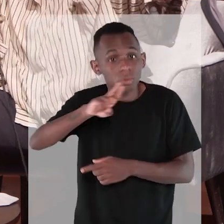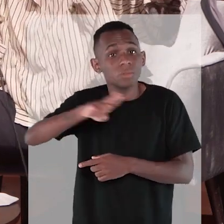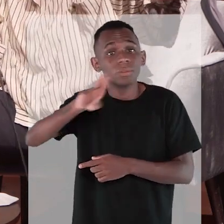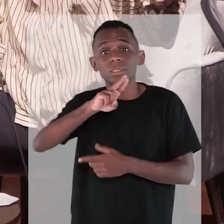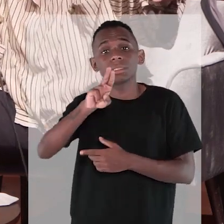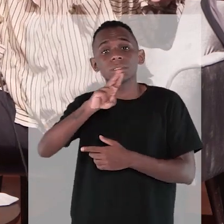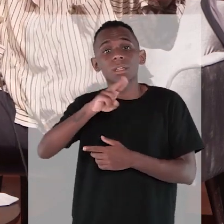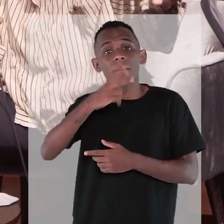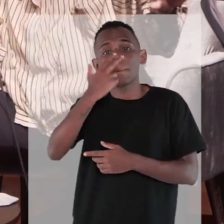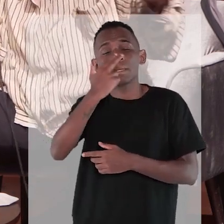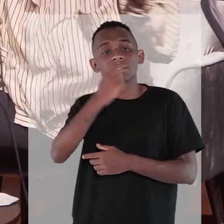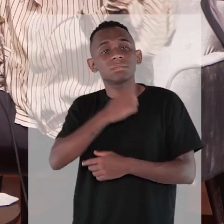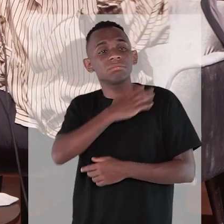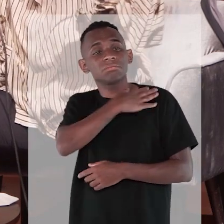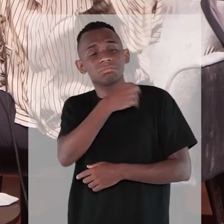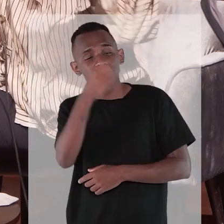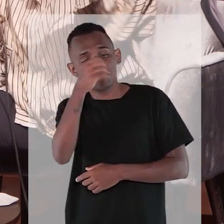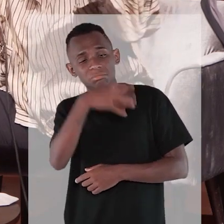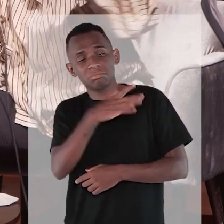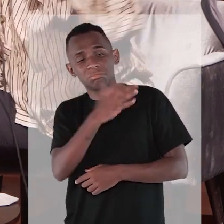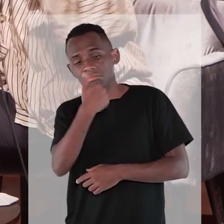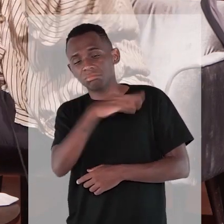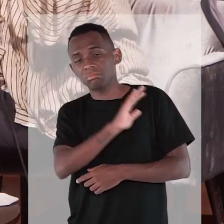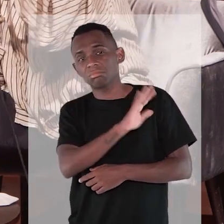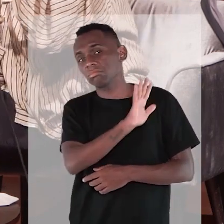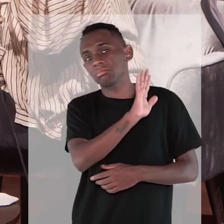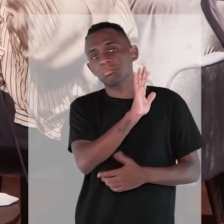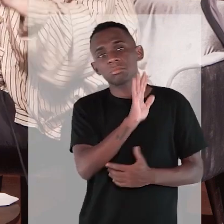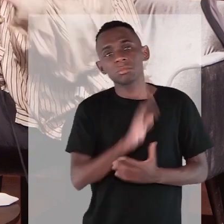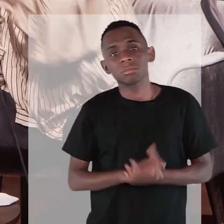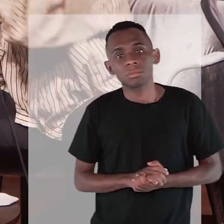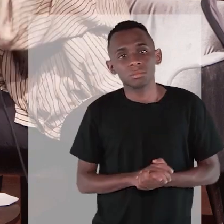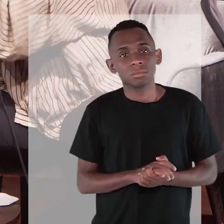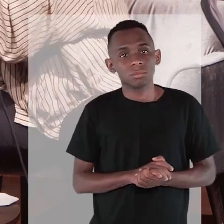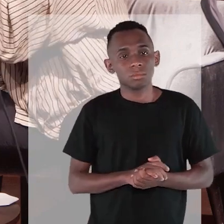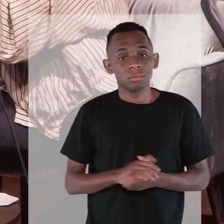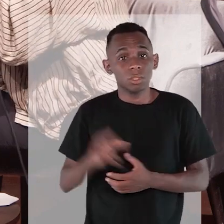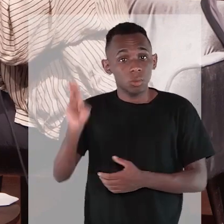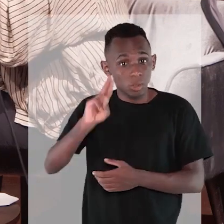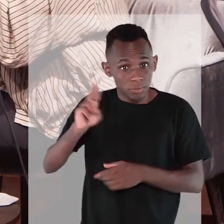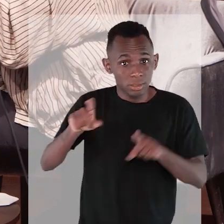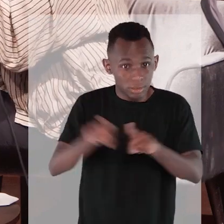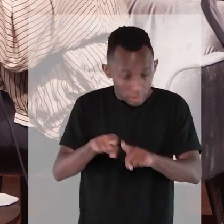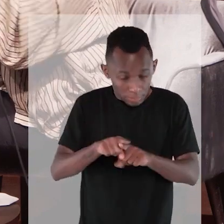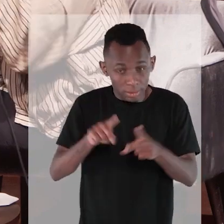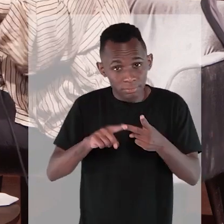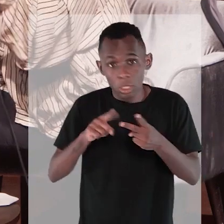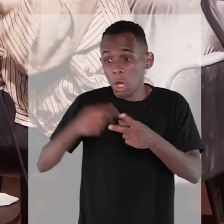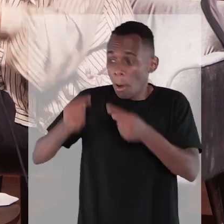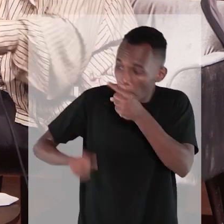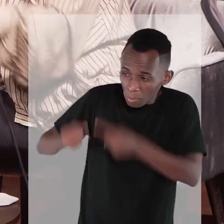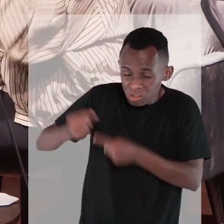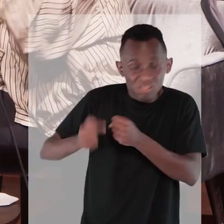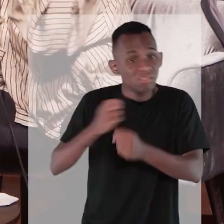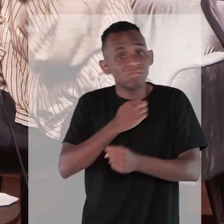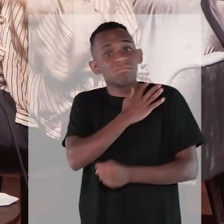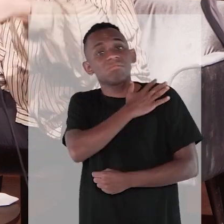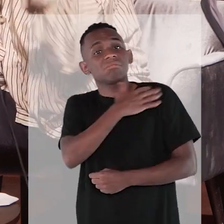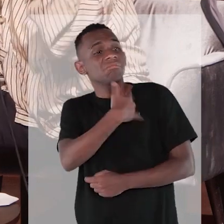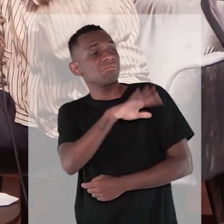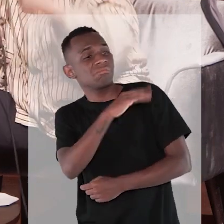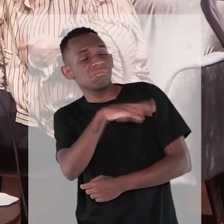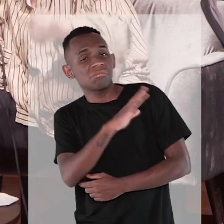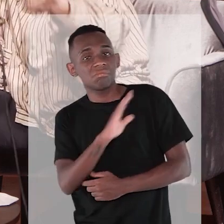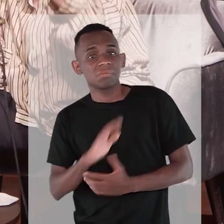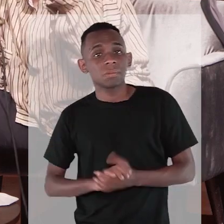os militares de lado, né? Aliás, a universidade e a política, o sistema político, porque também teria